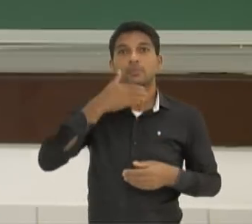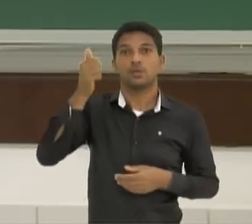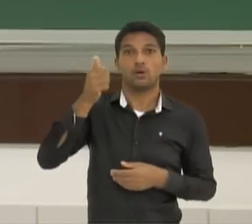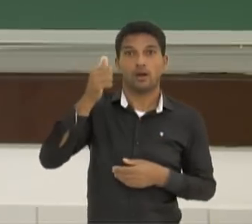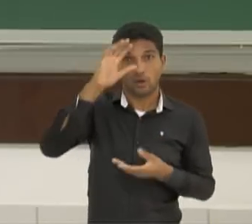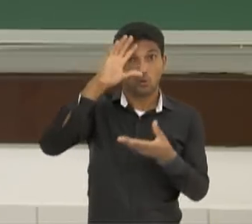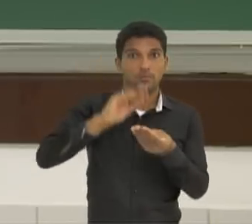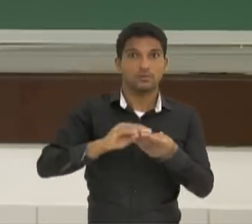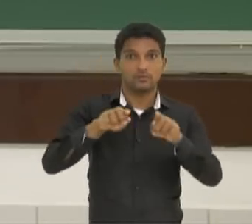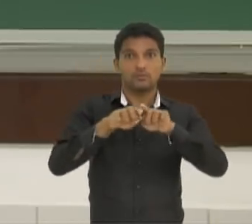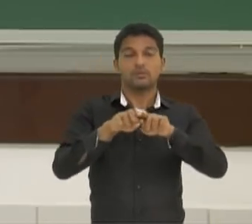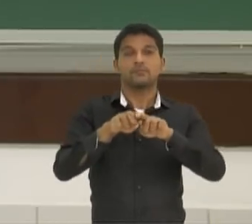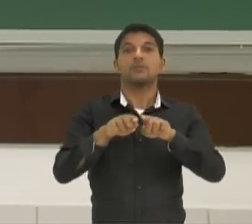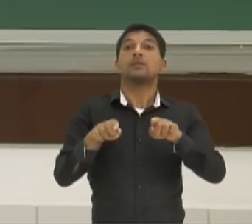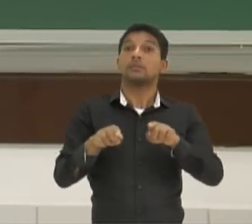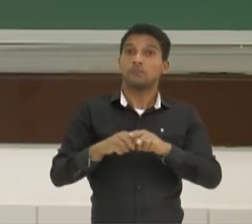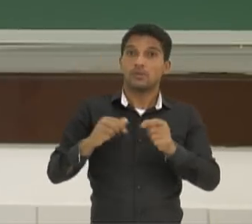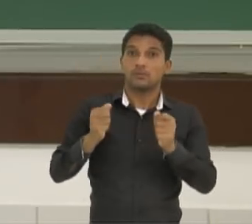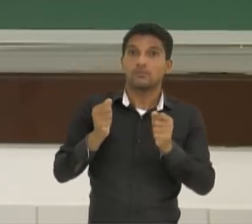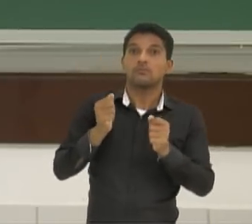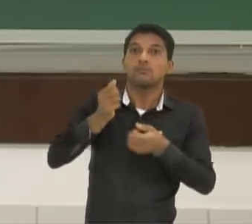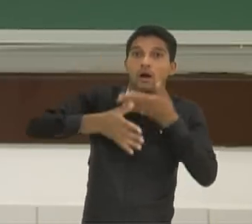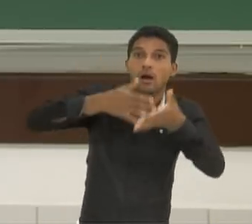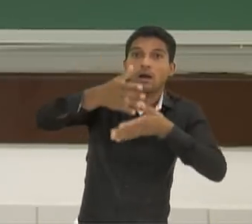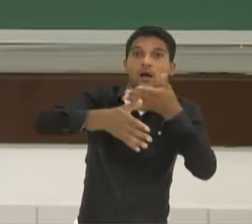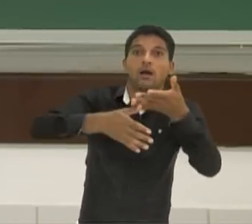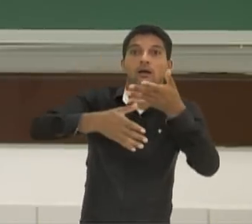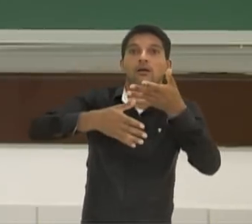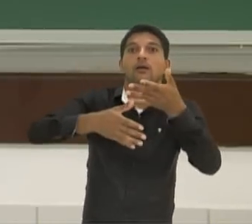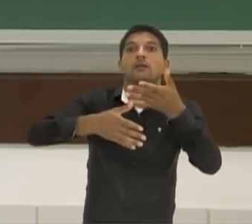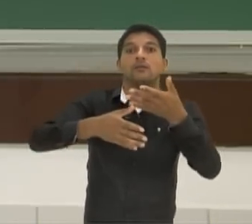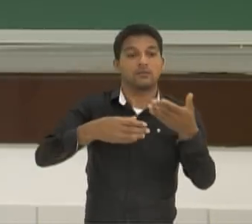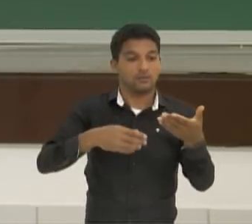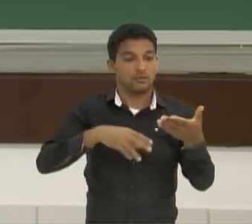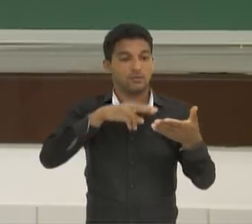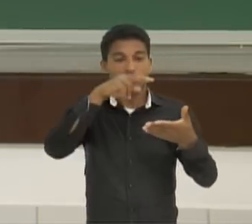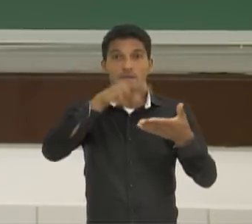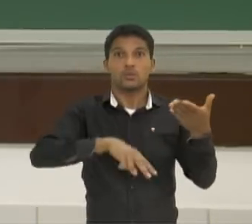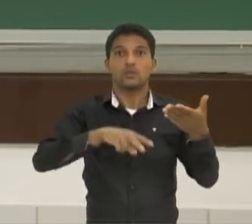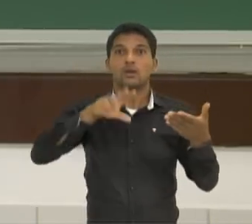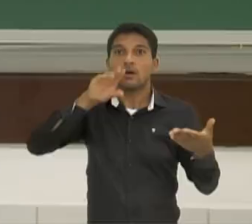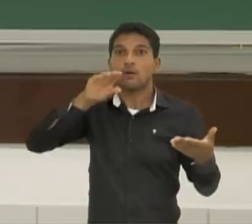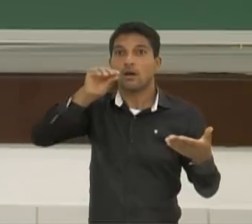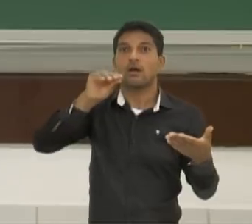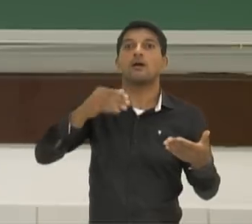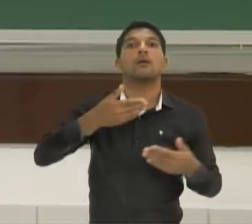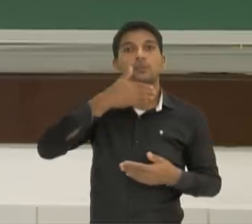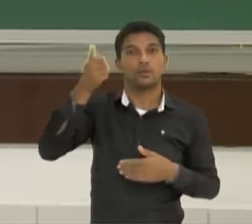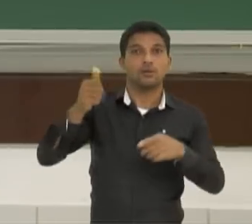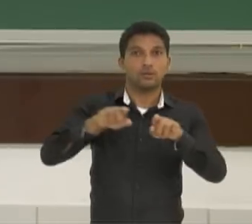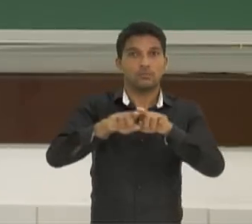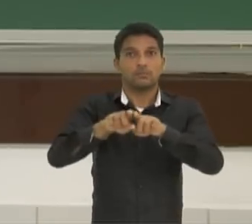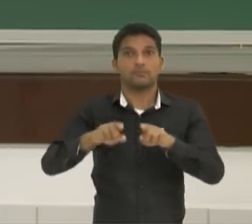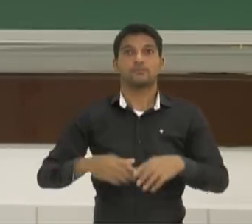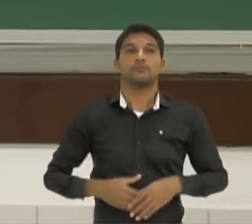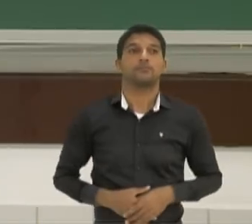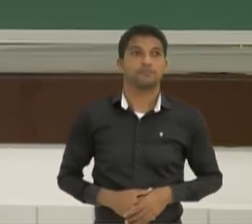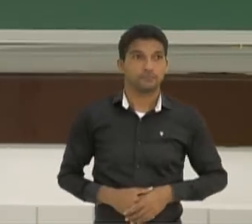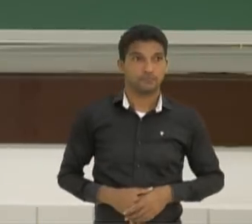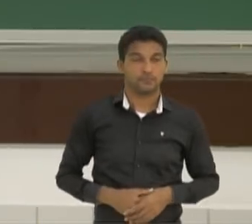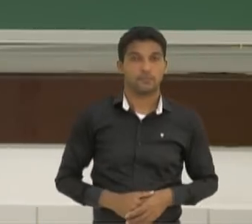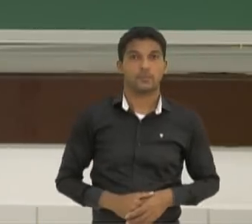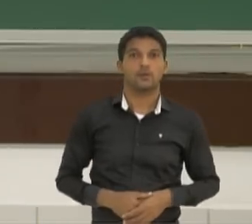a oralidade na medida em que a gente vai ampliando o nosso repertório linguístico, certo? Então, vamos começar a nossa aula, galera? Olha